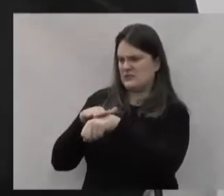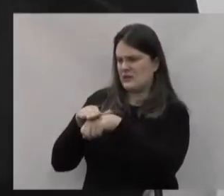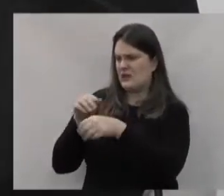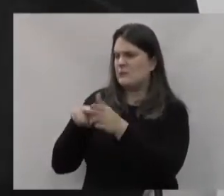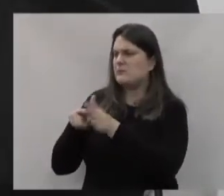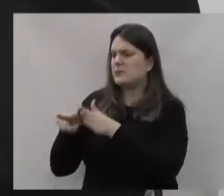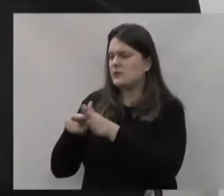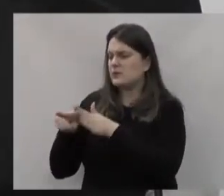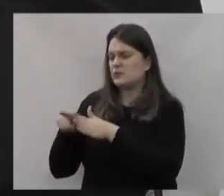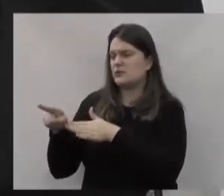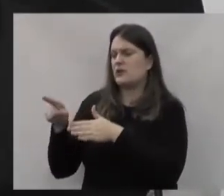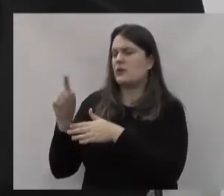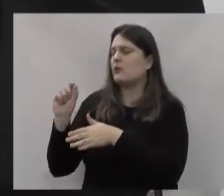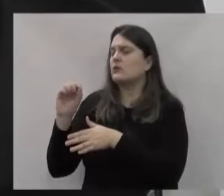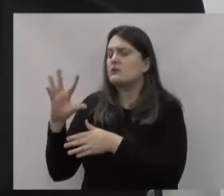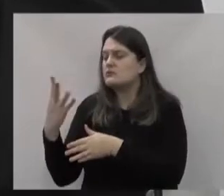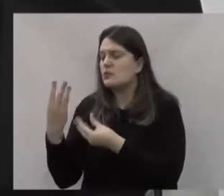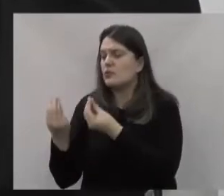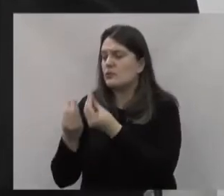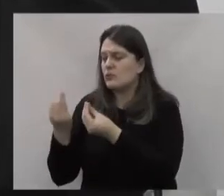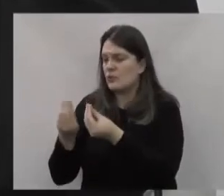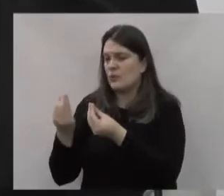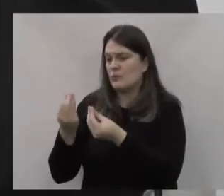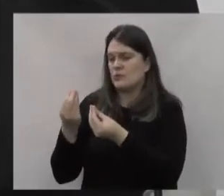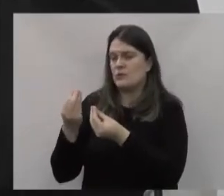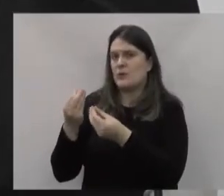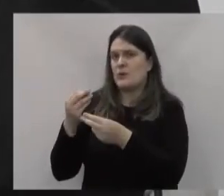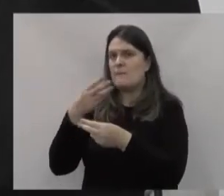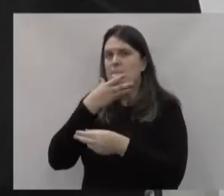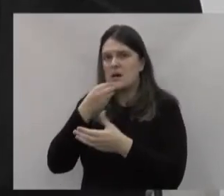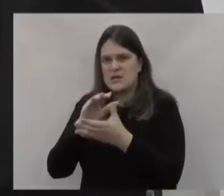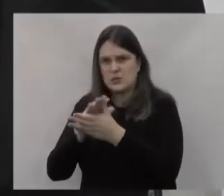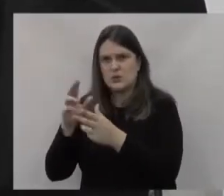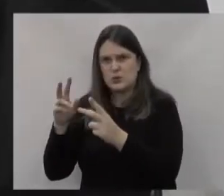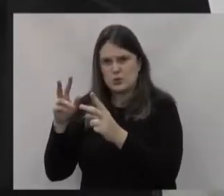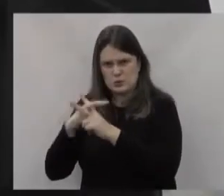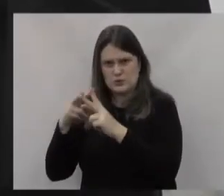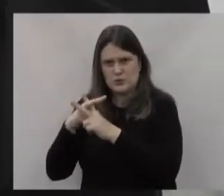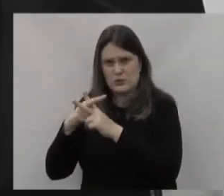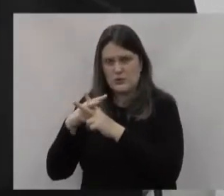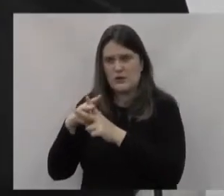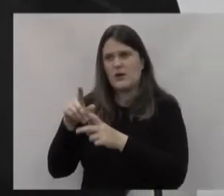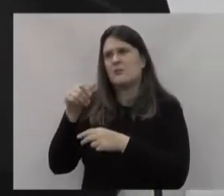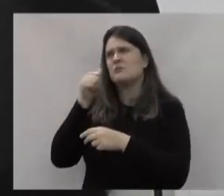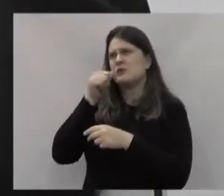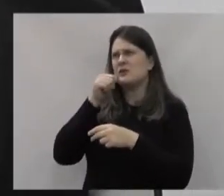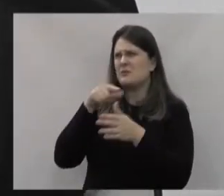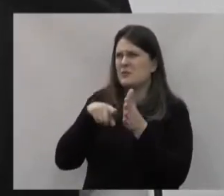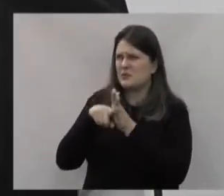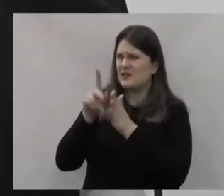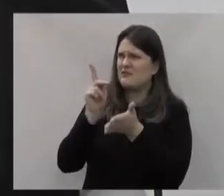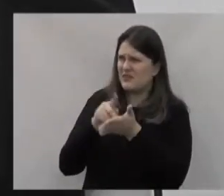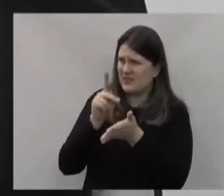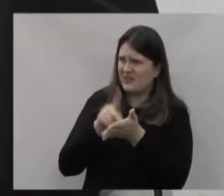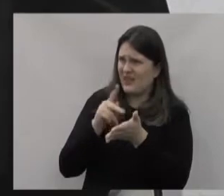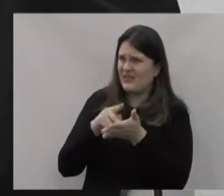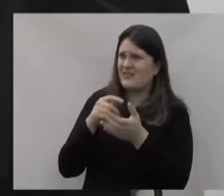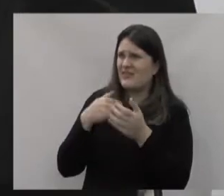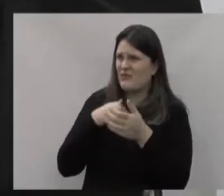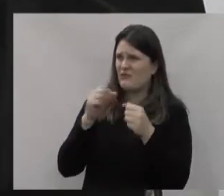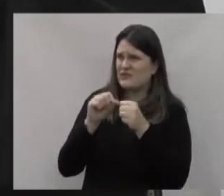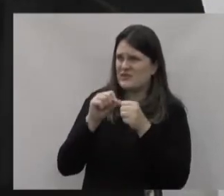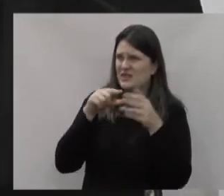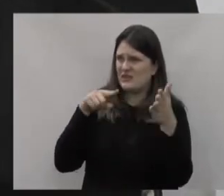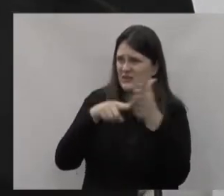agredida pelo seu parceiro, pelo seu marido. Ela conversa com você, ela pergunta se realmente vale a pena fazer a